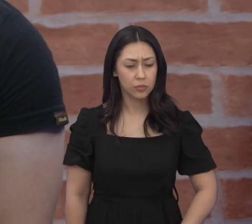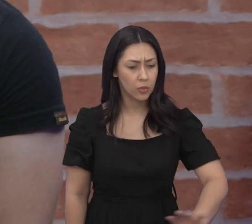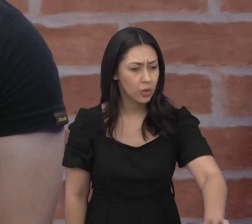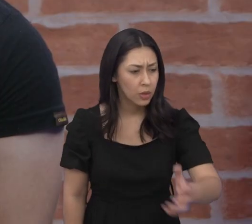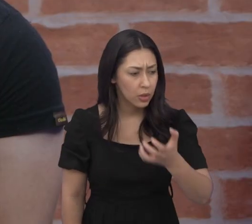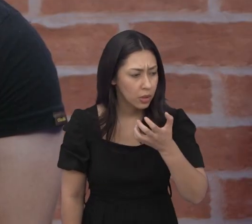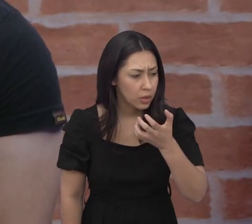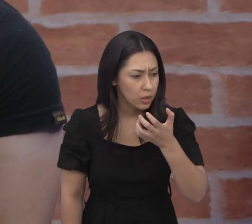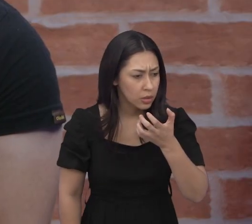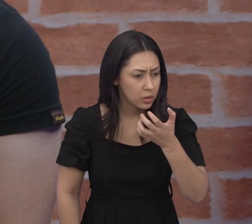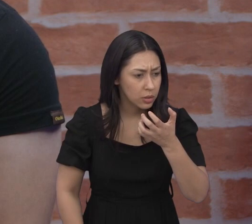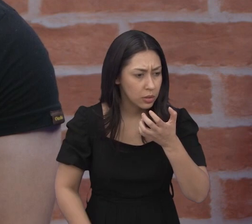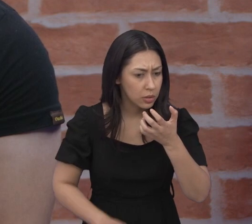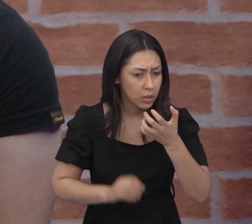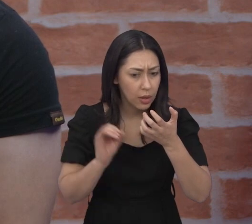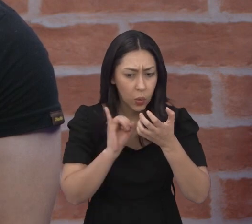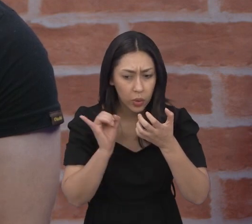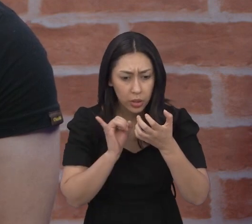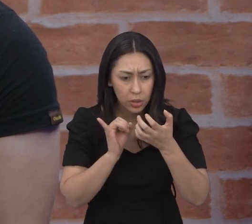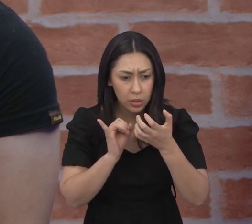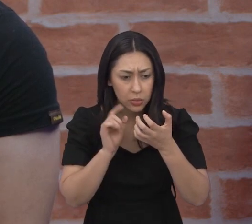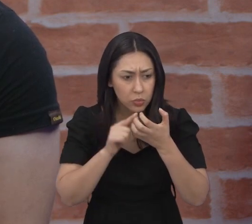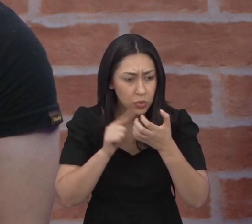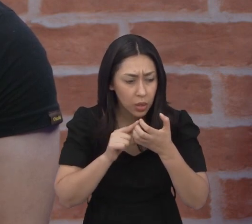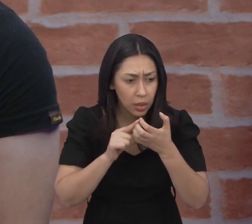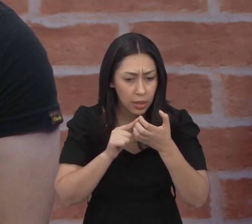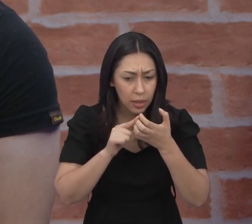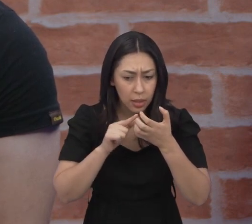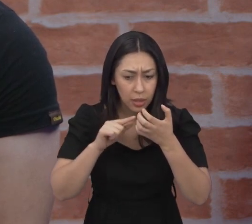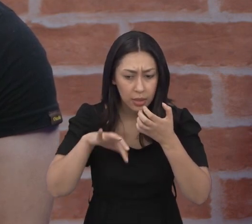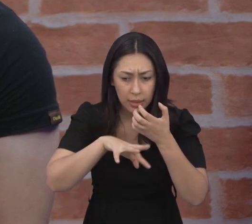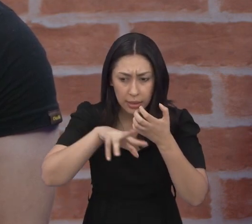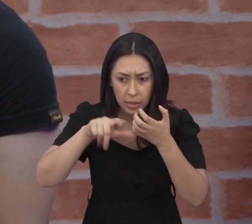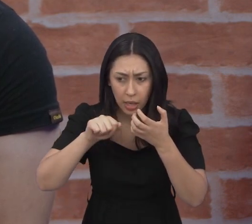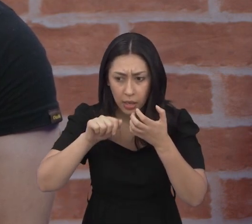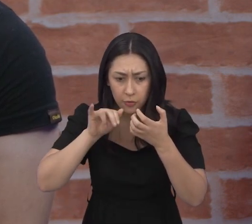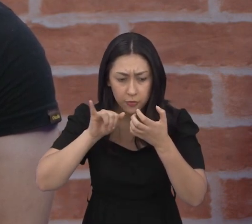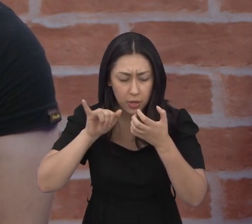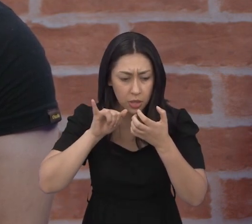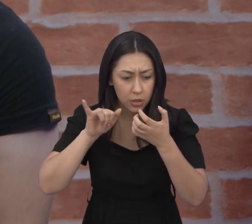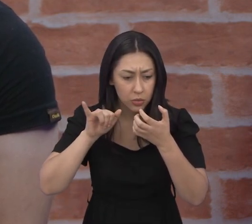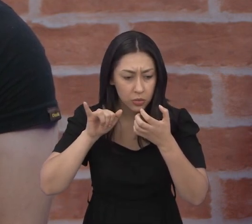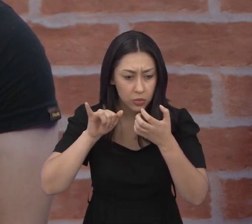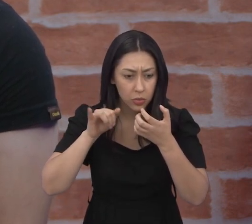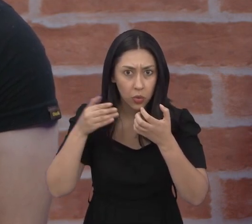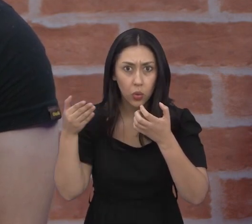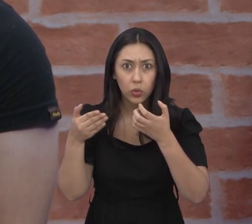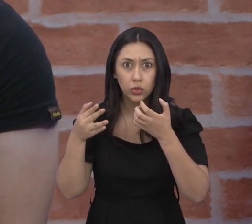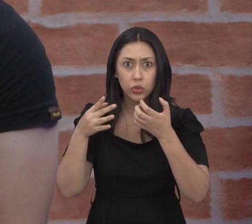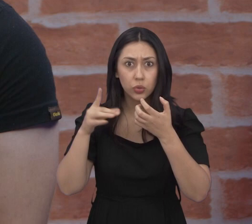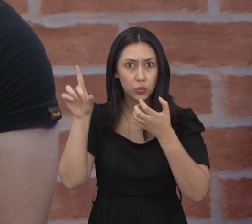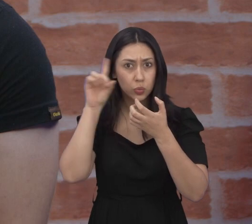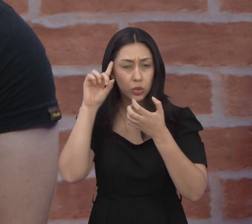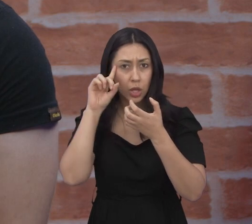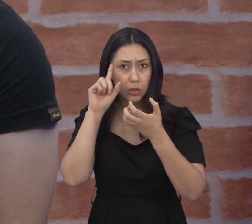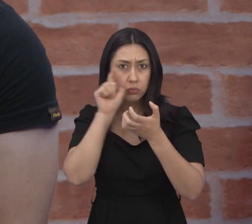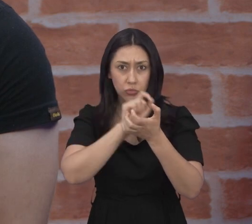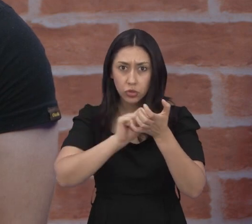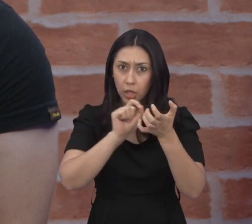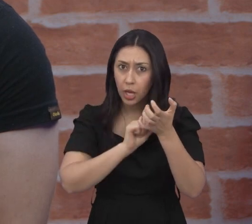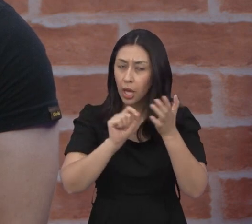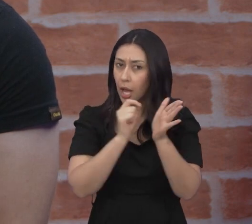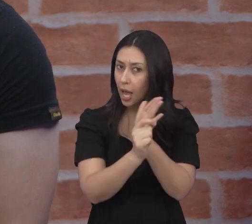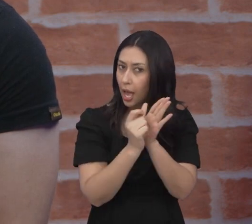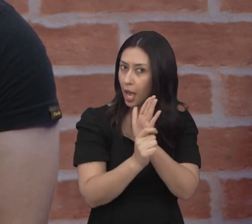Alô, alô? Alô, alô? Planeta Terra chamando. Esta é mais uma edição do Diário de Bordo de Thiago e